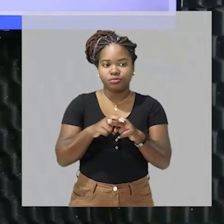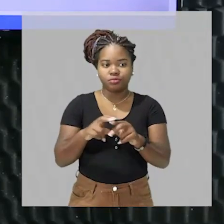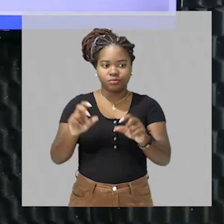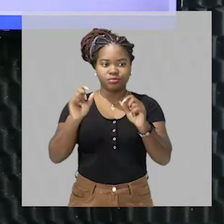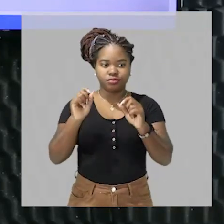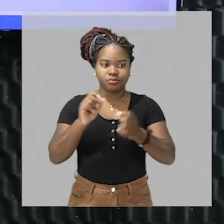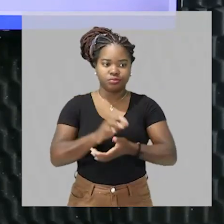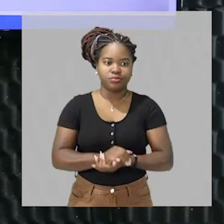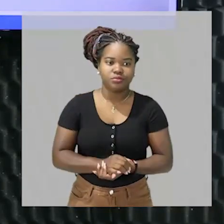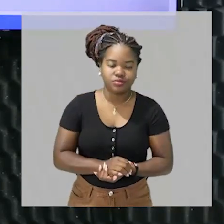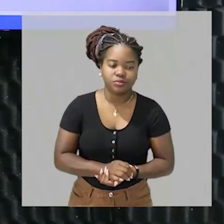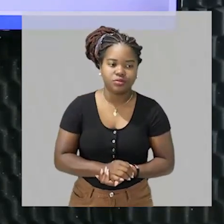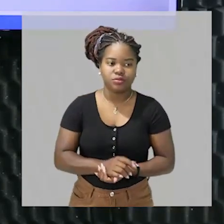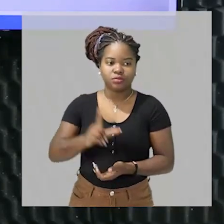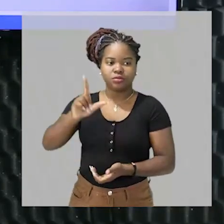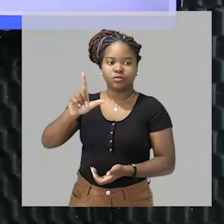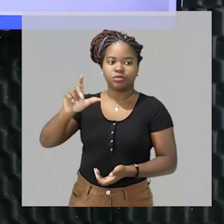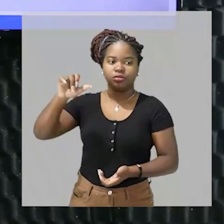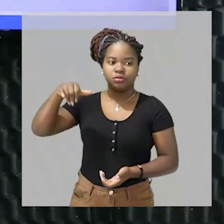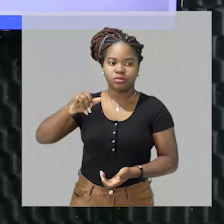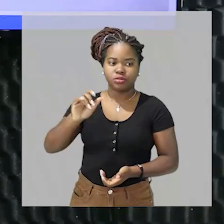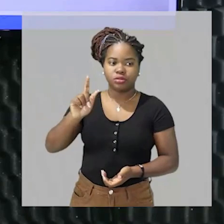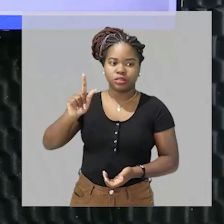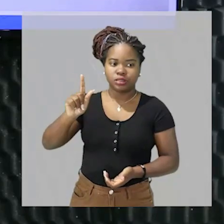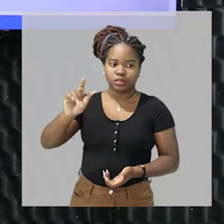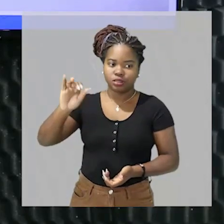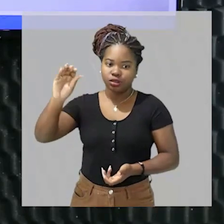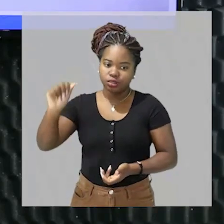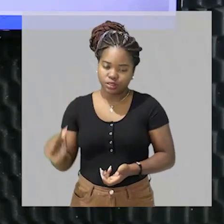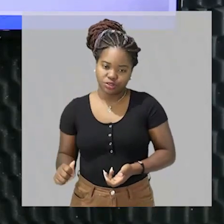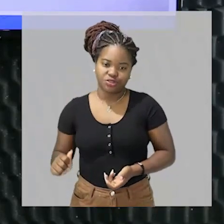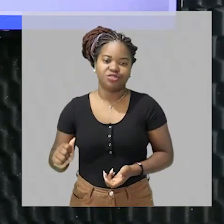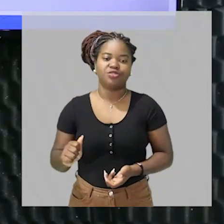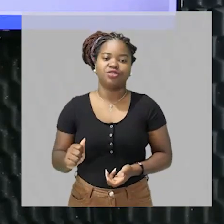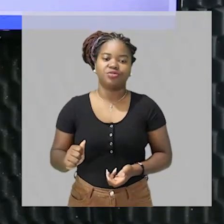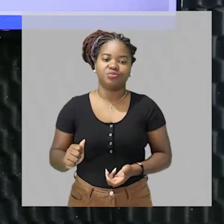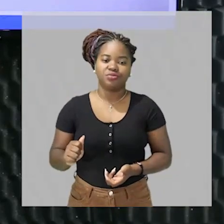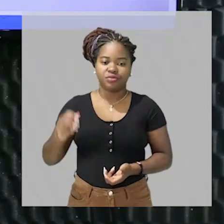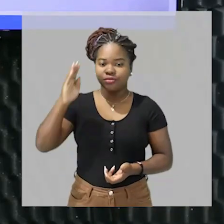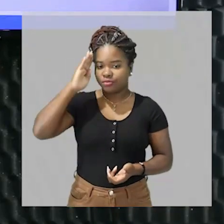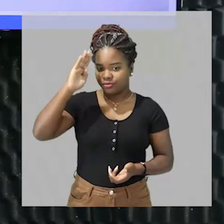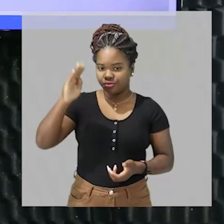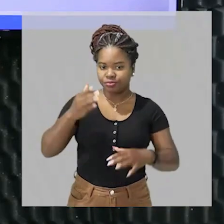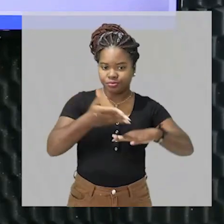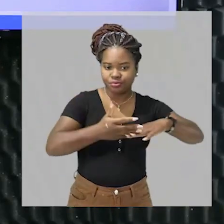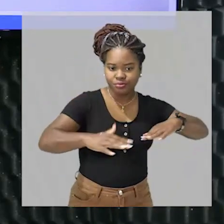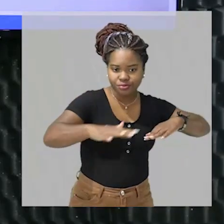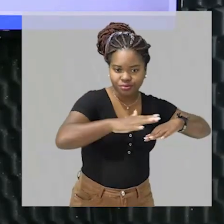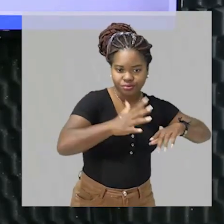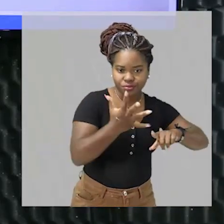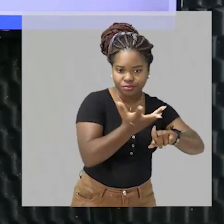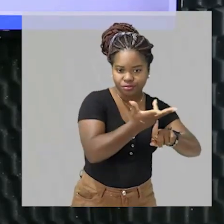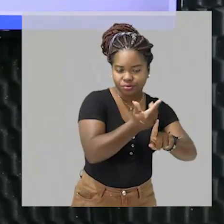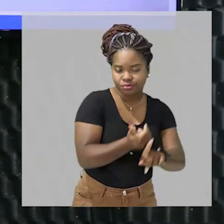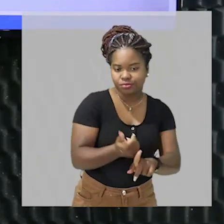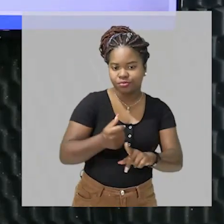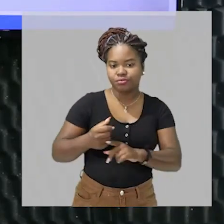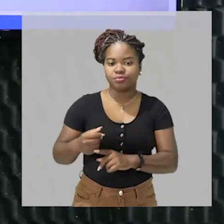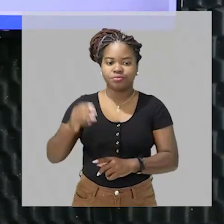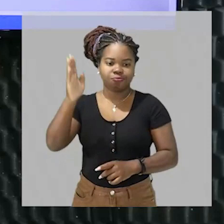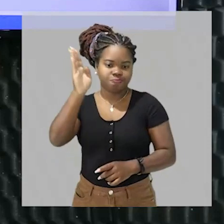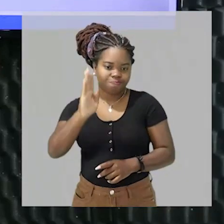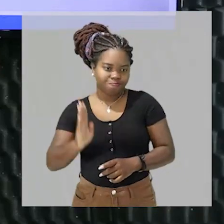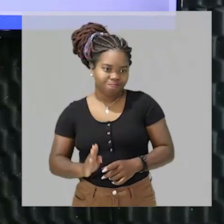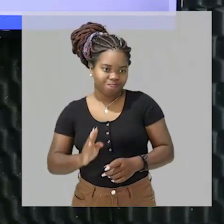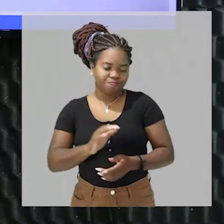da cultura pop brasileira, ou melhor, perdão, da arte contemporânea brasileira, ok? Então,